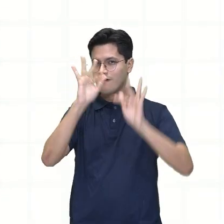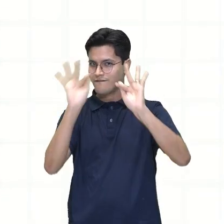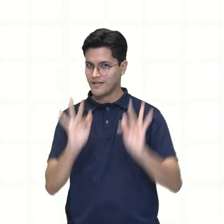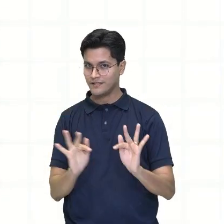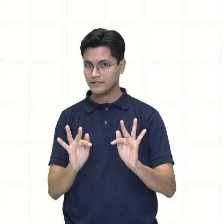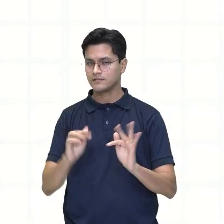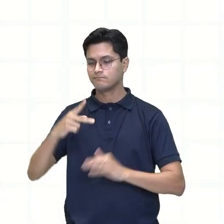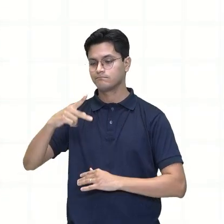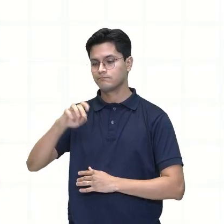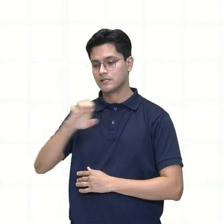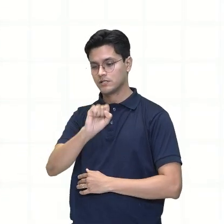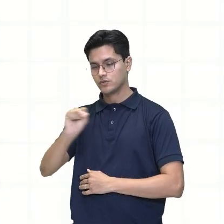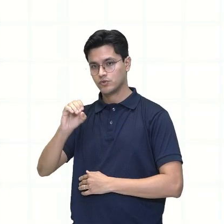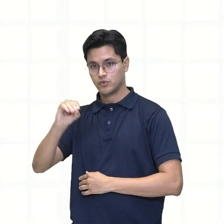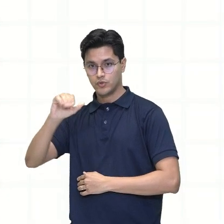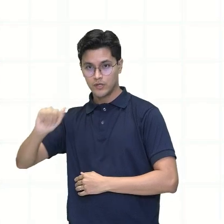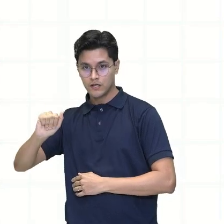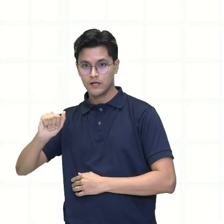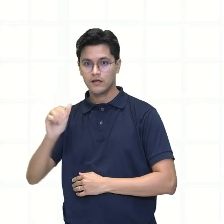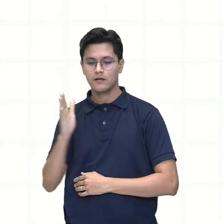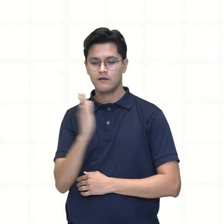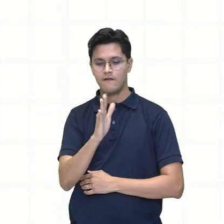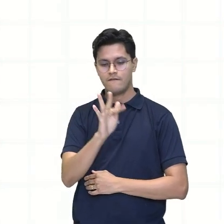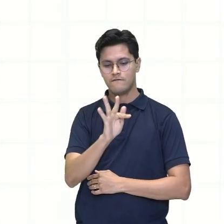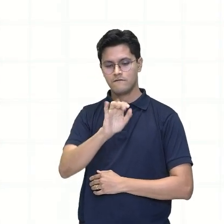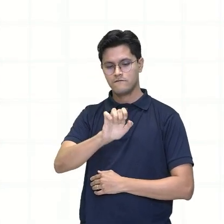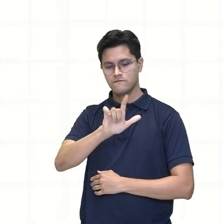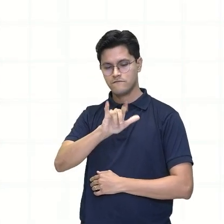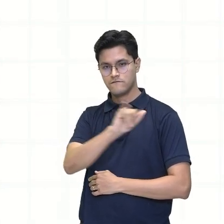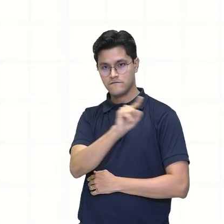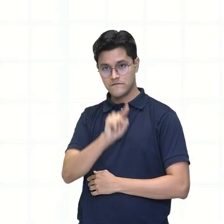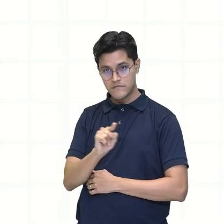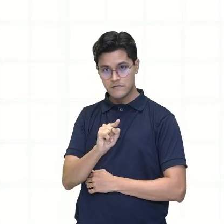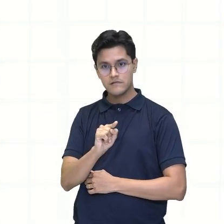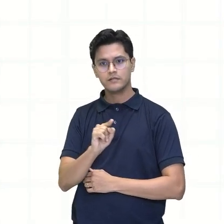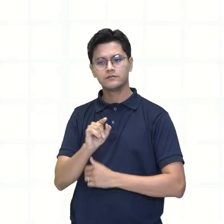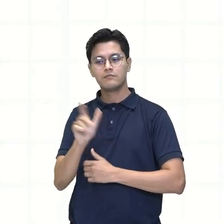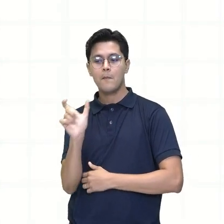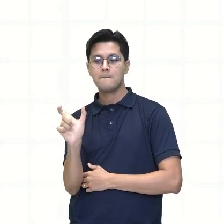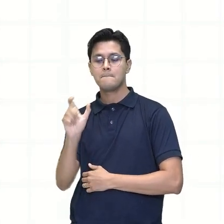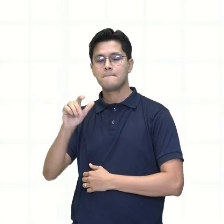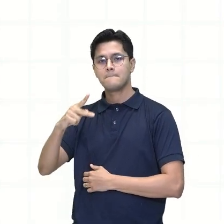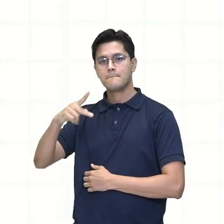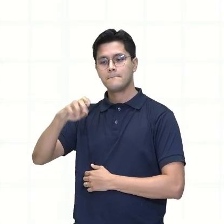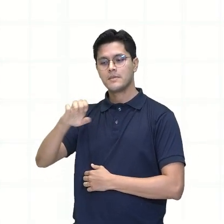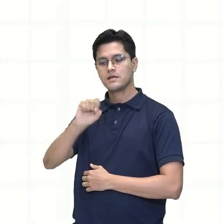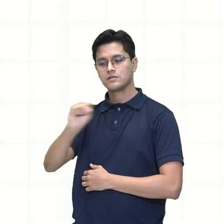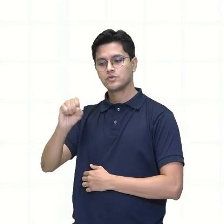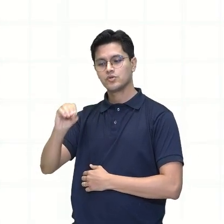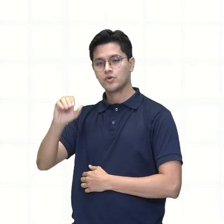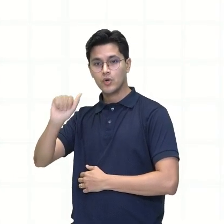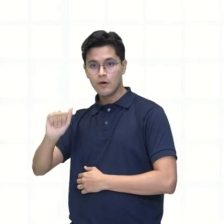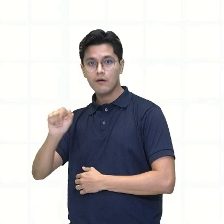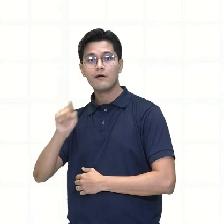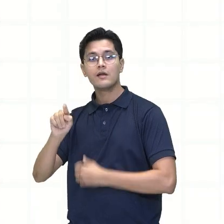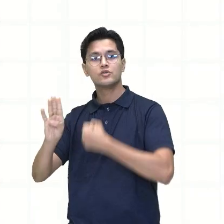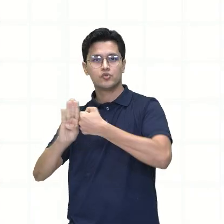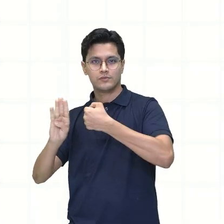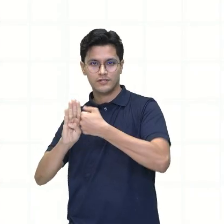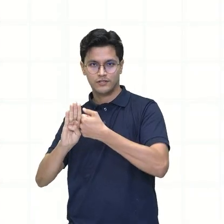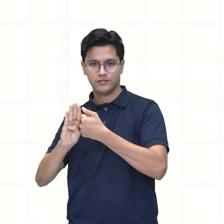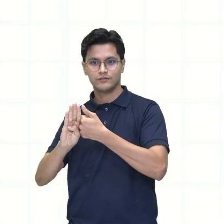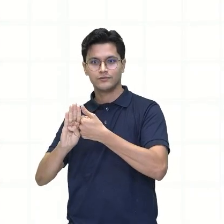pessoa feliz, o nosso substantivo pessoa está em quê? No